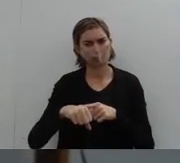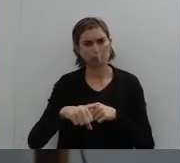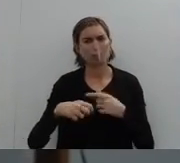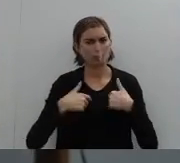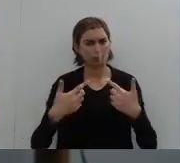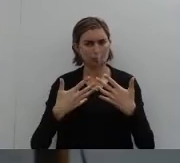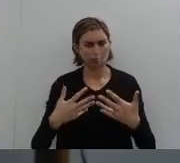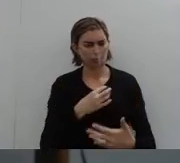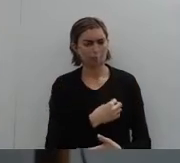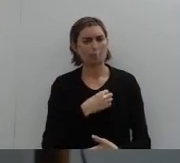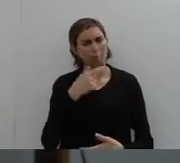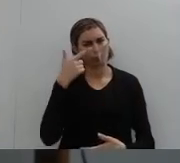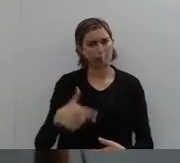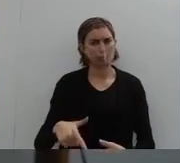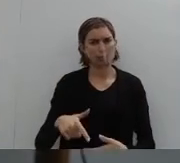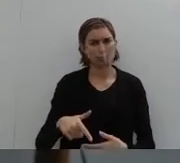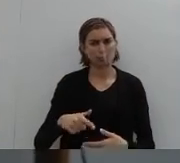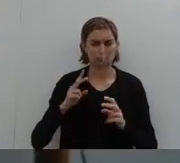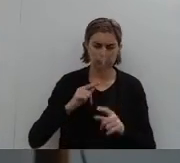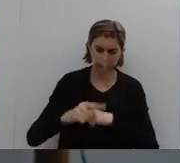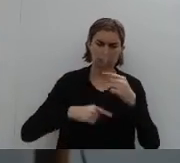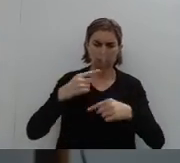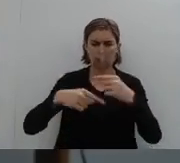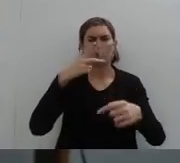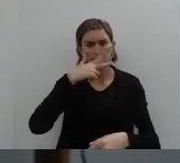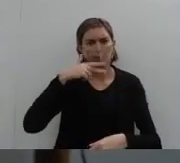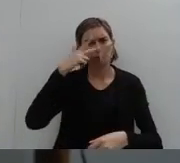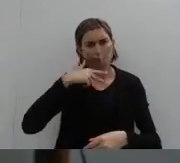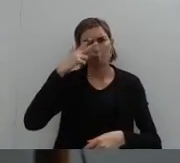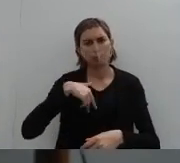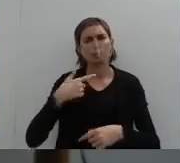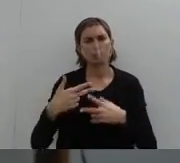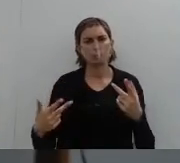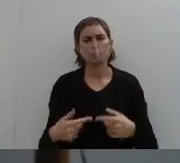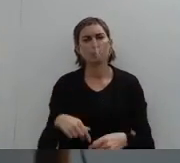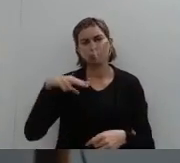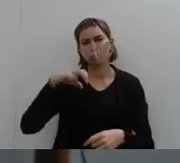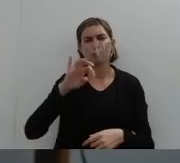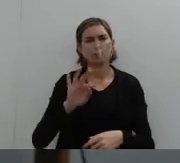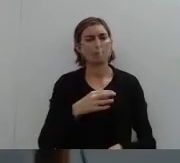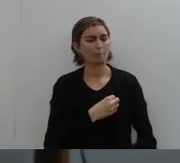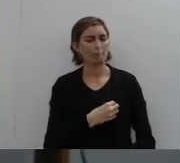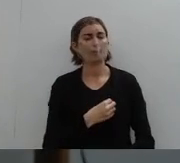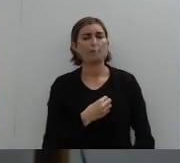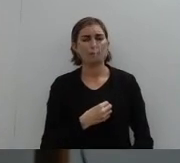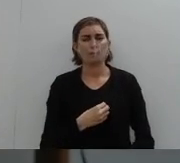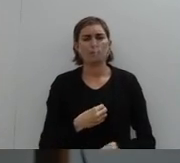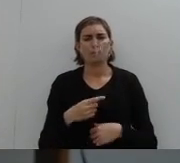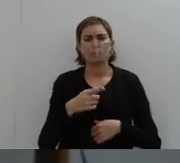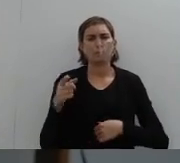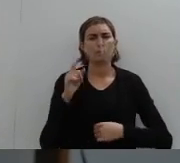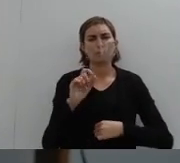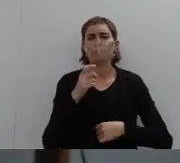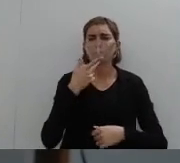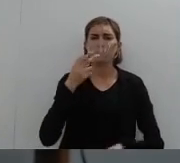dizer, eu quero viver essa vida de novo, num eterno retorno, sempre a mesma, sempre a mesma? Nietzsche dizia, viva de tal maneira que você possa